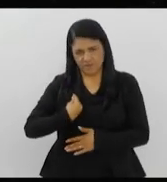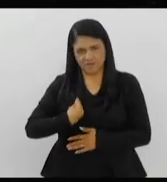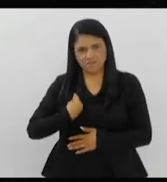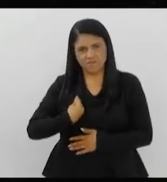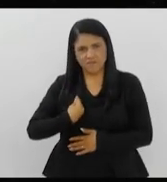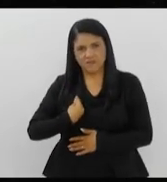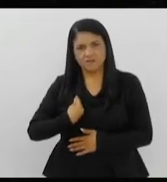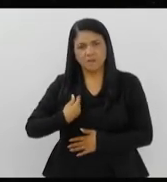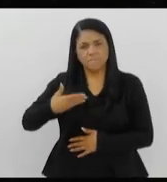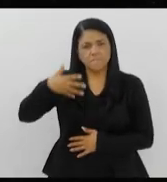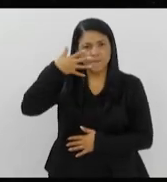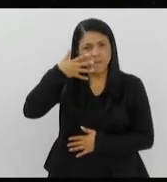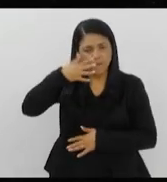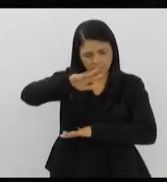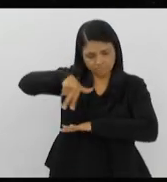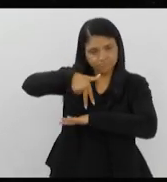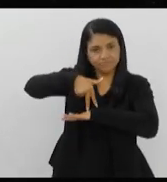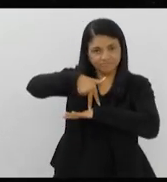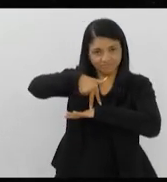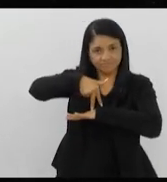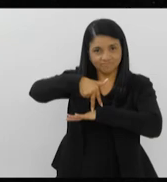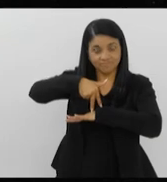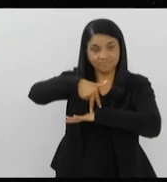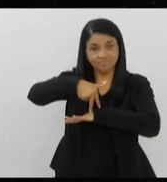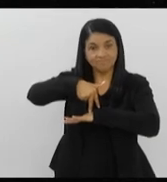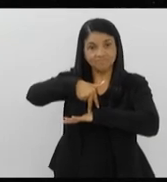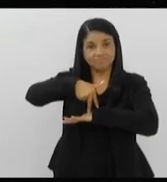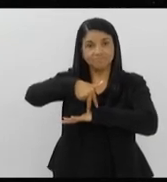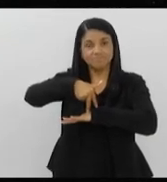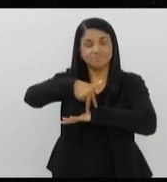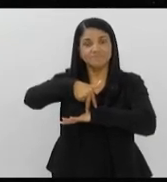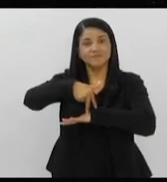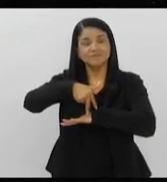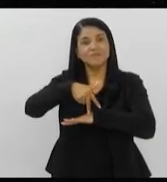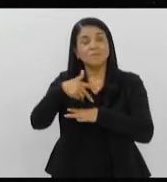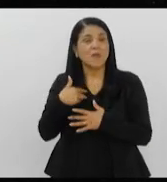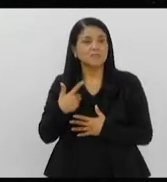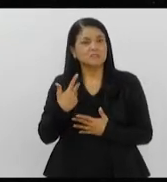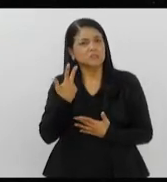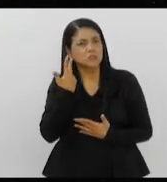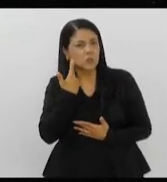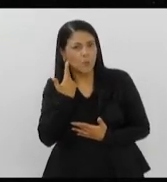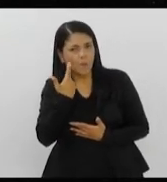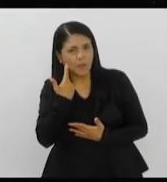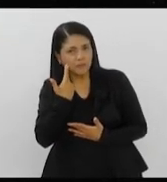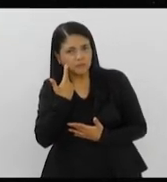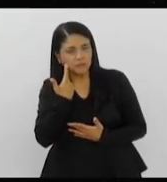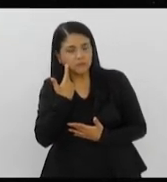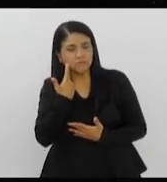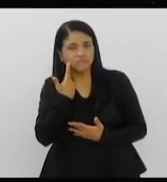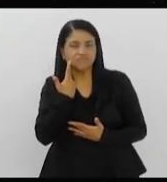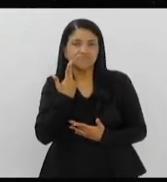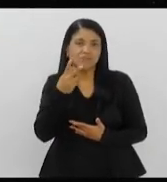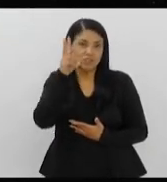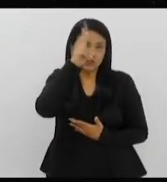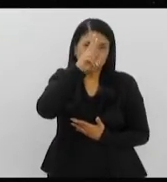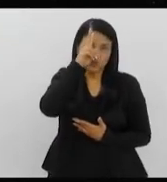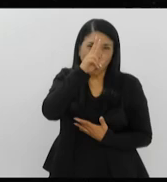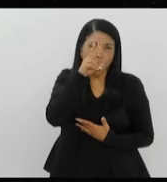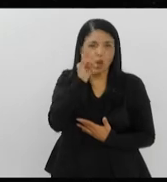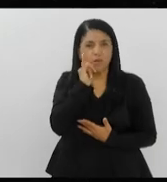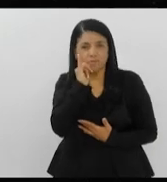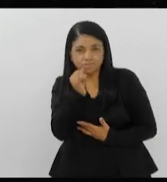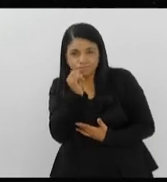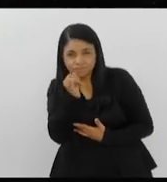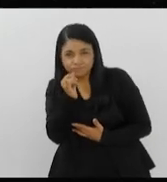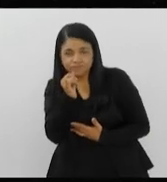acostumado a falar da Tribuna Ah mas normalmente eu falo de um causo eu conto um causo